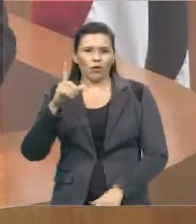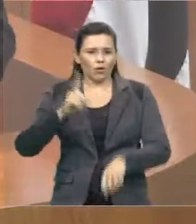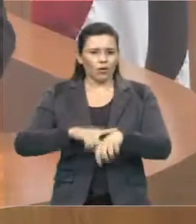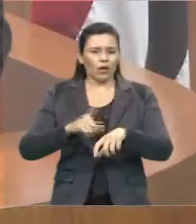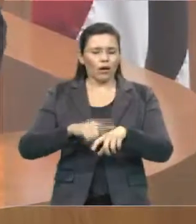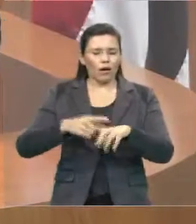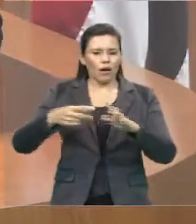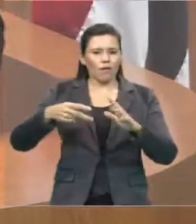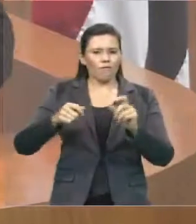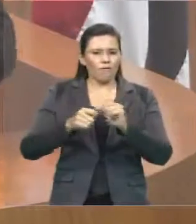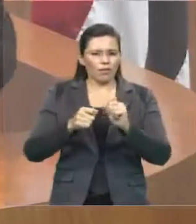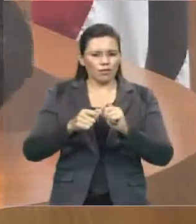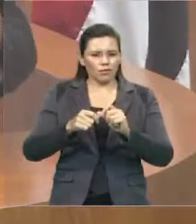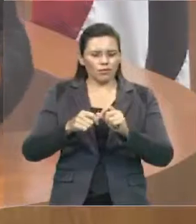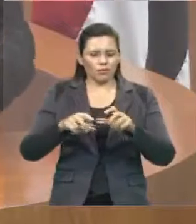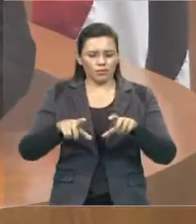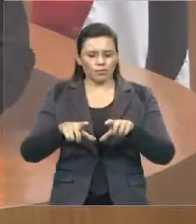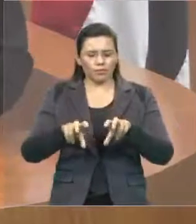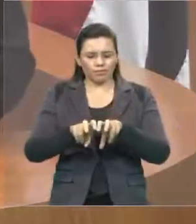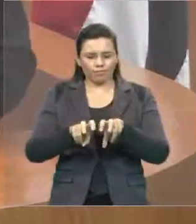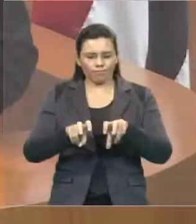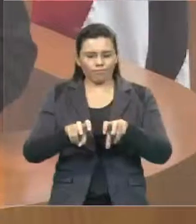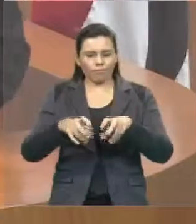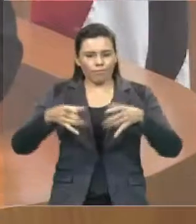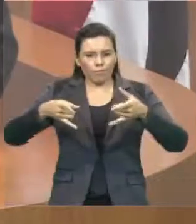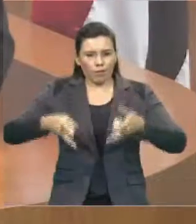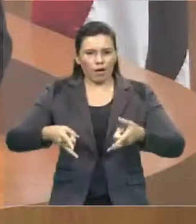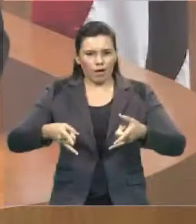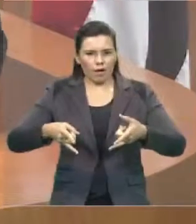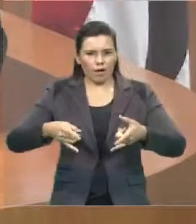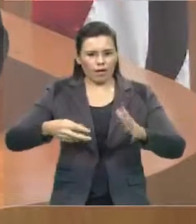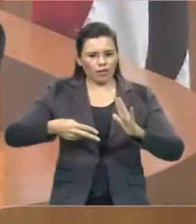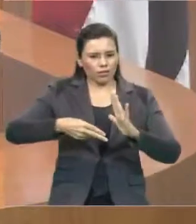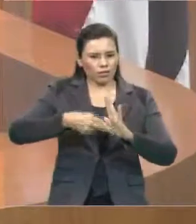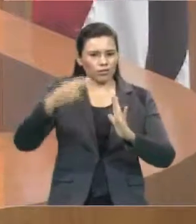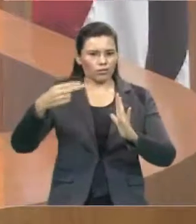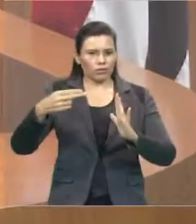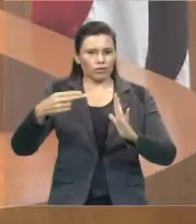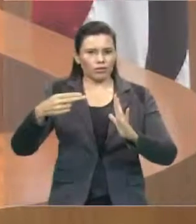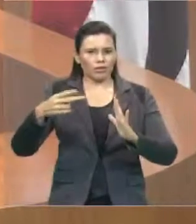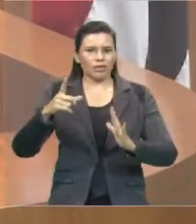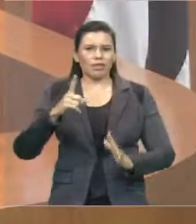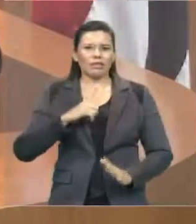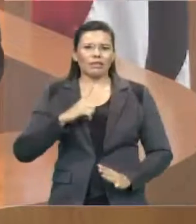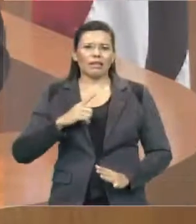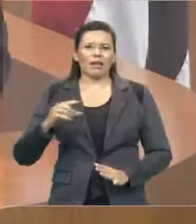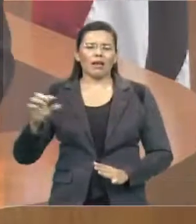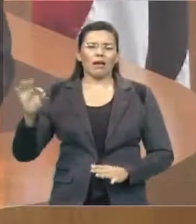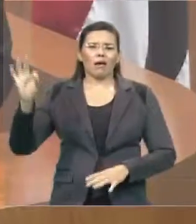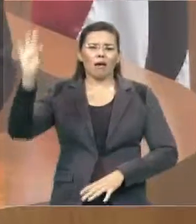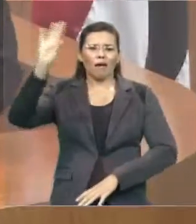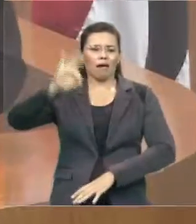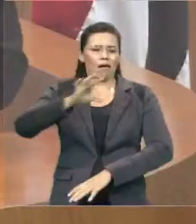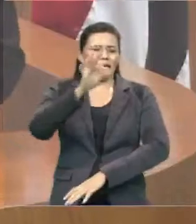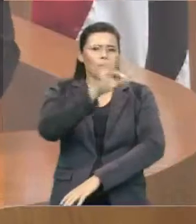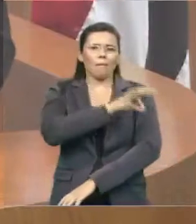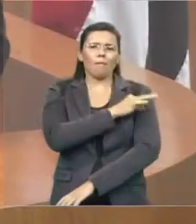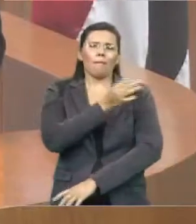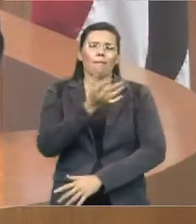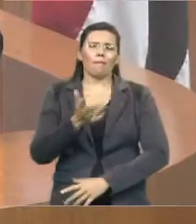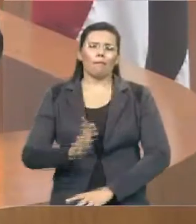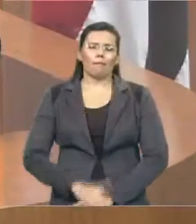Ele diz, a denúncia ainda que o hospital não tem termo de vigilância sanitária. Então, são casos